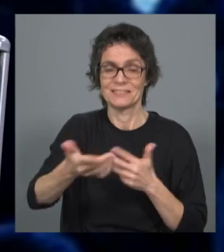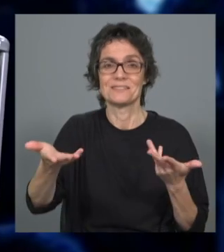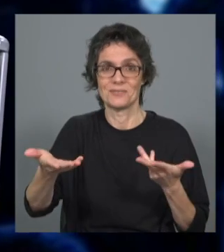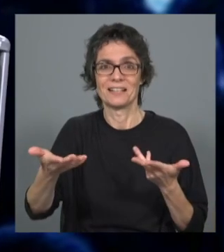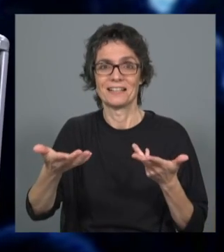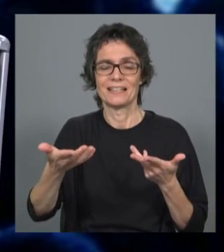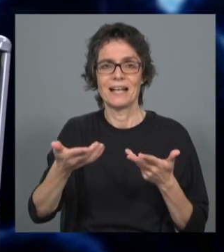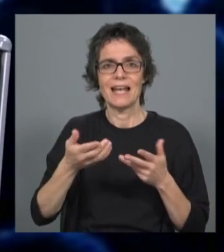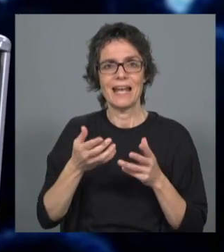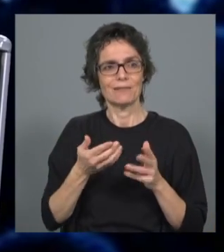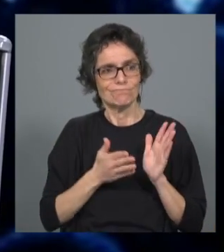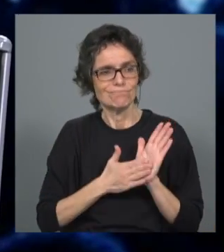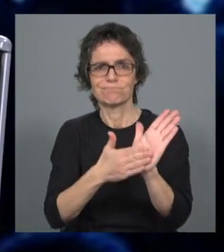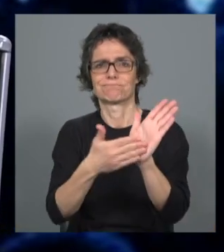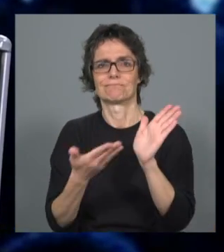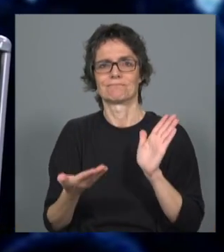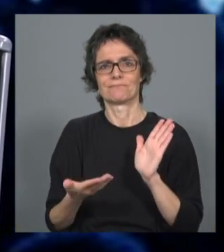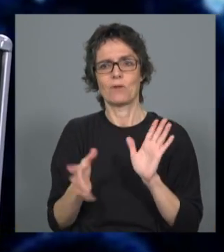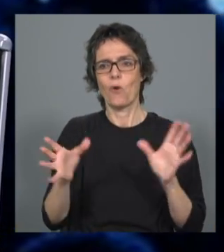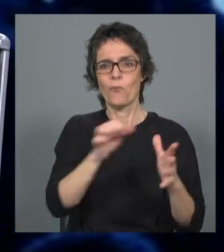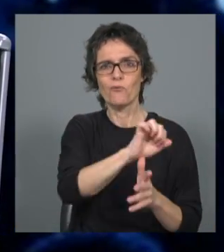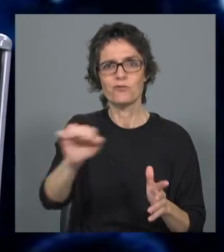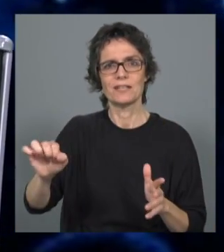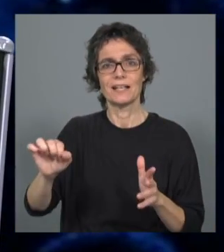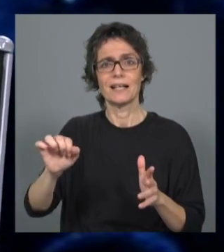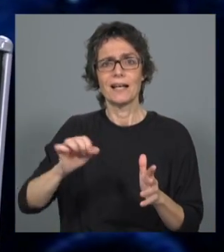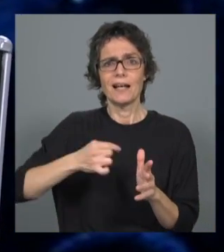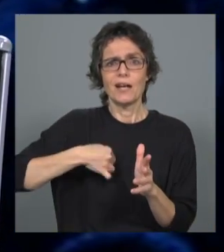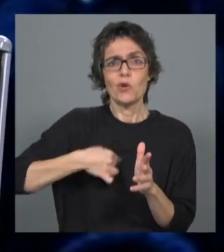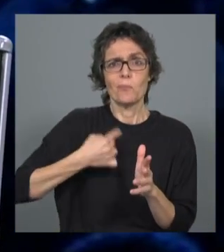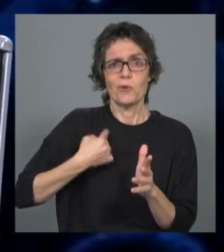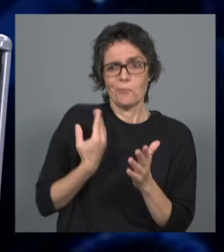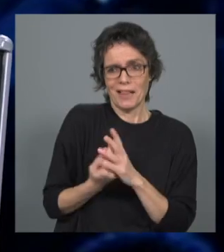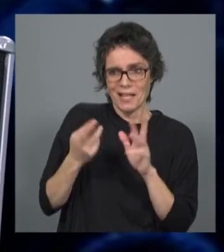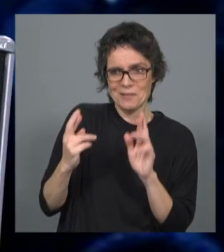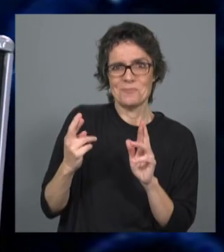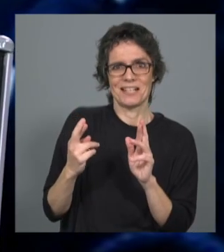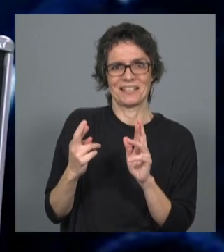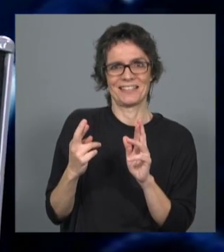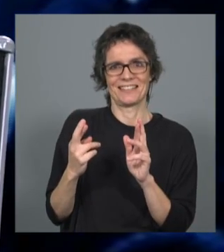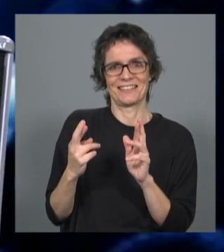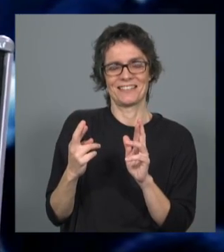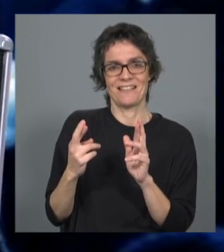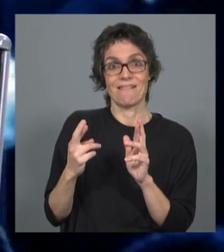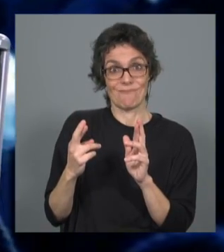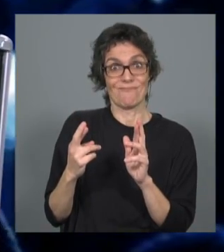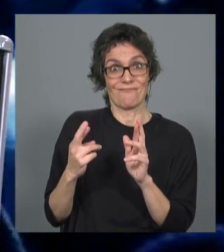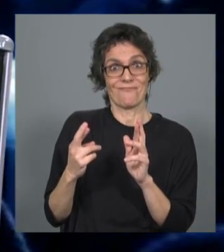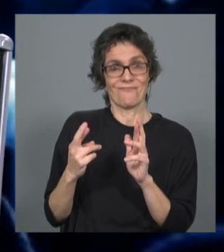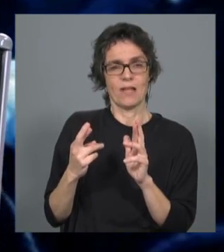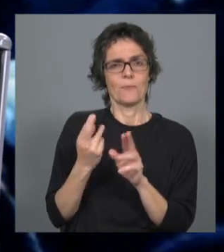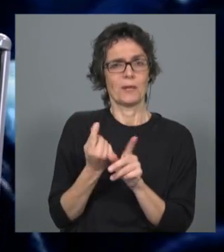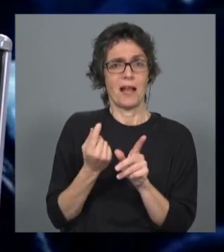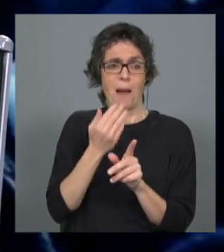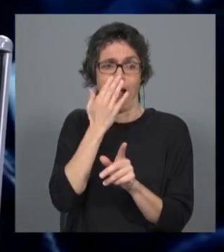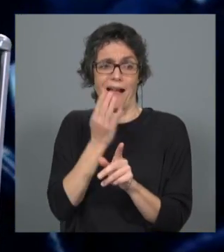às suas comunidades como é que foi possível serem eles próprios sinais de esperança, quando às vezes parece que eles teriam que ser ou teríamos